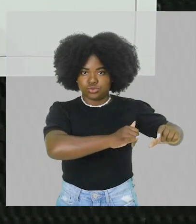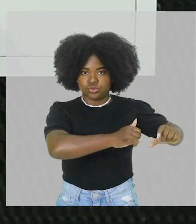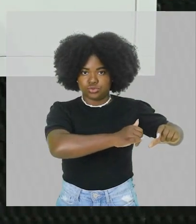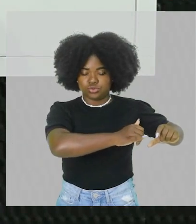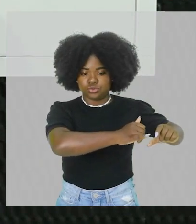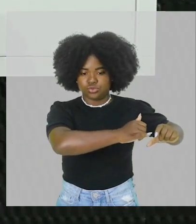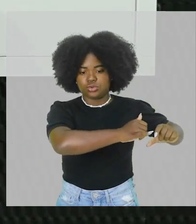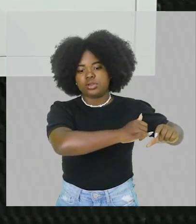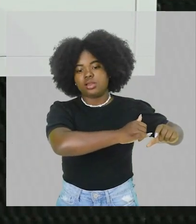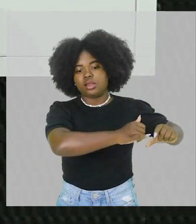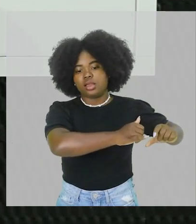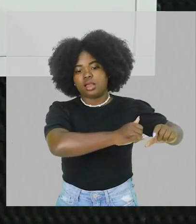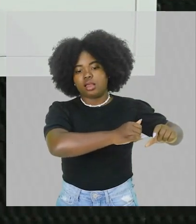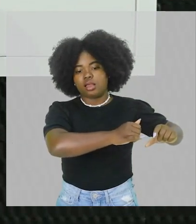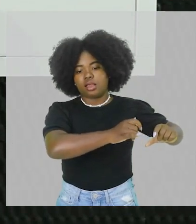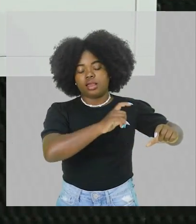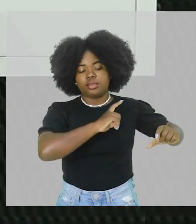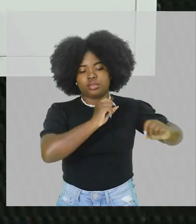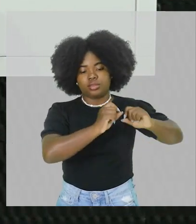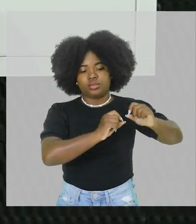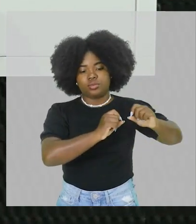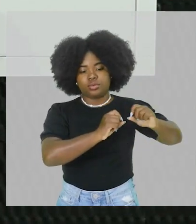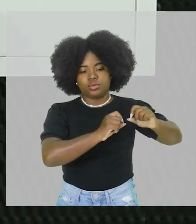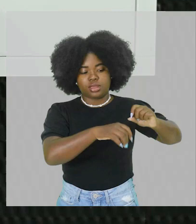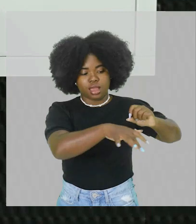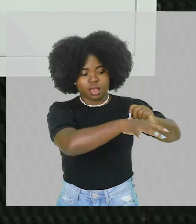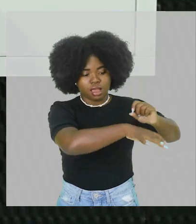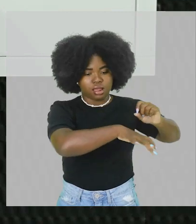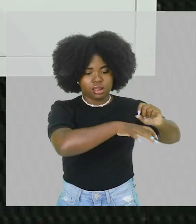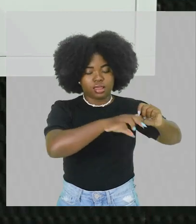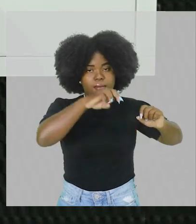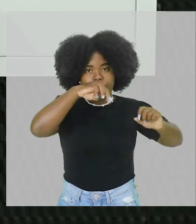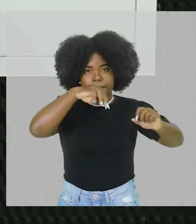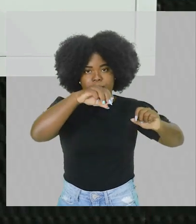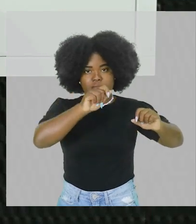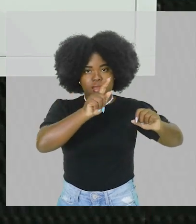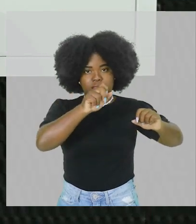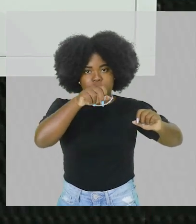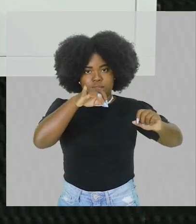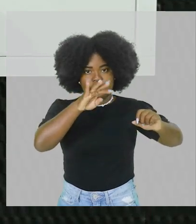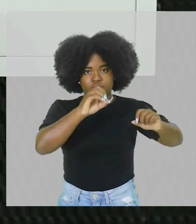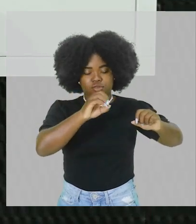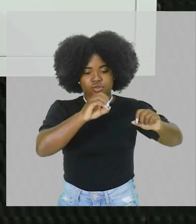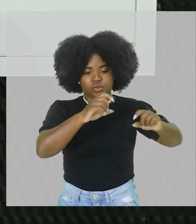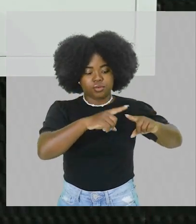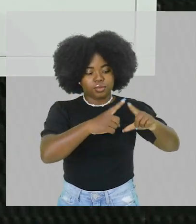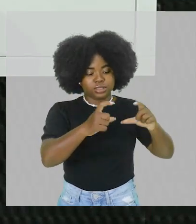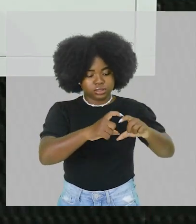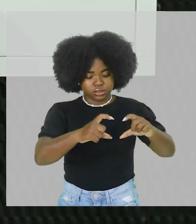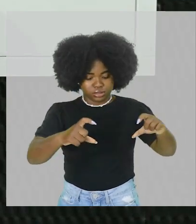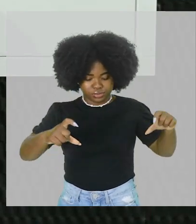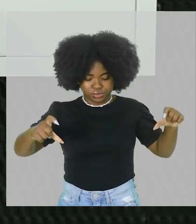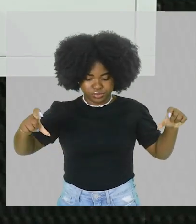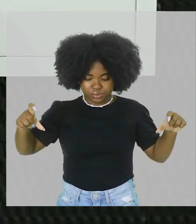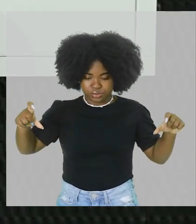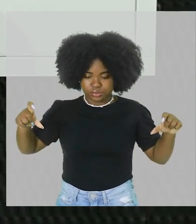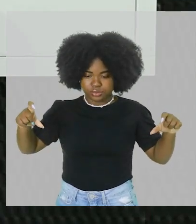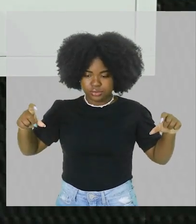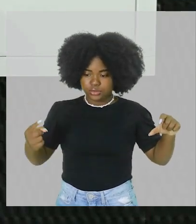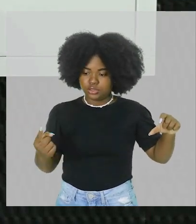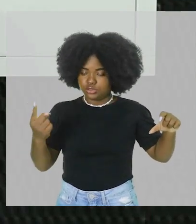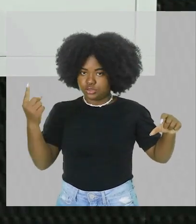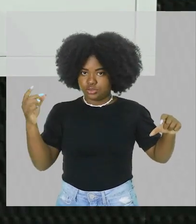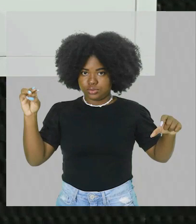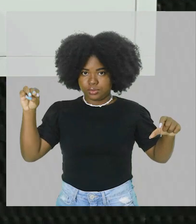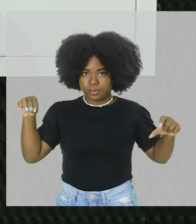torno dele nós vamos ter a presença de um campo magnético, certo? Só que eu vou pegar esse fio de 1 metro,